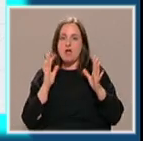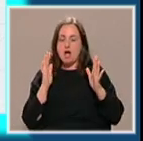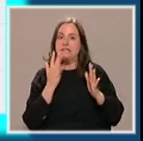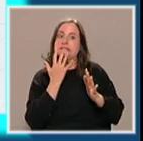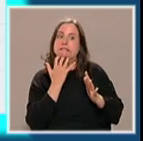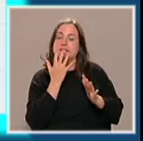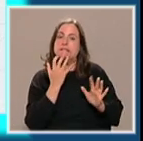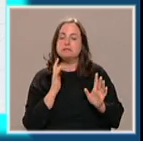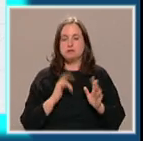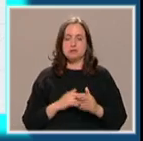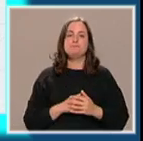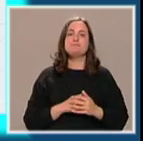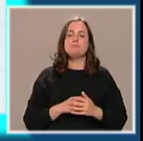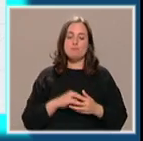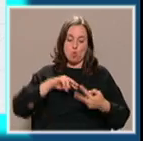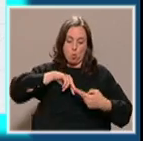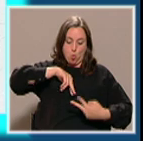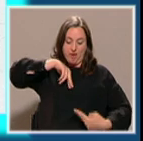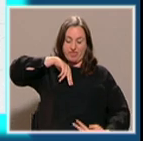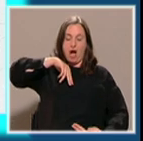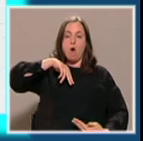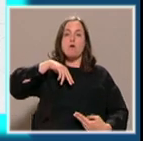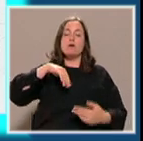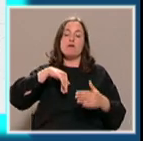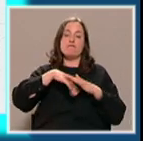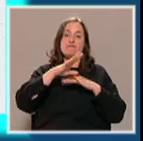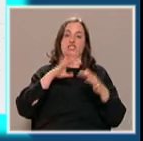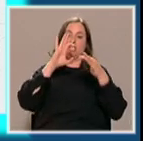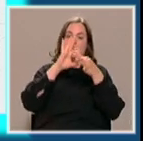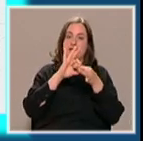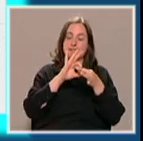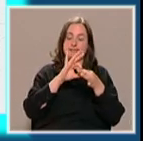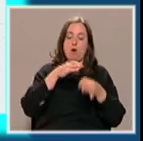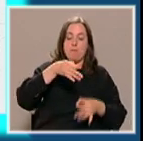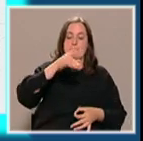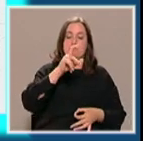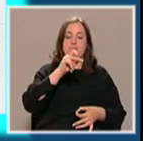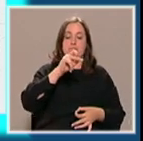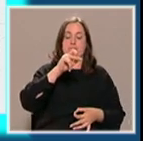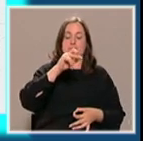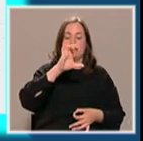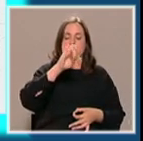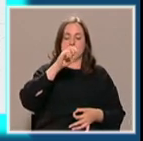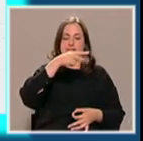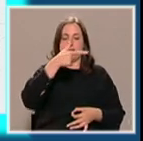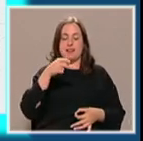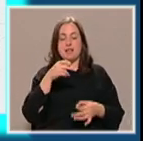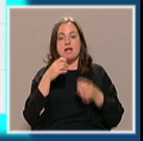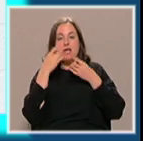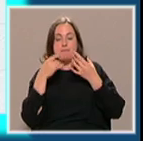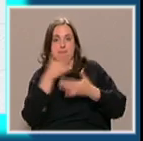adicionais. Relativamente ao cordão umbilical, estabelece a ligação entre a placenta e o embrião feto.